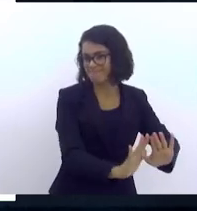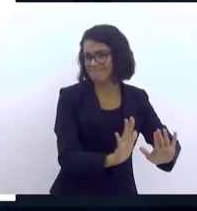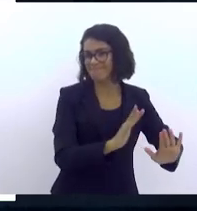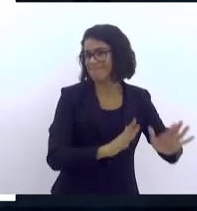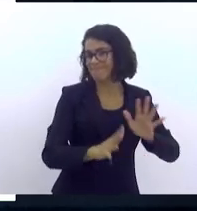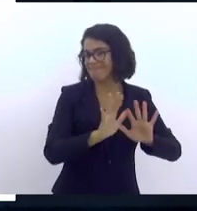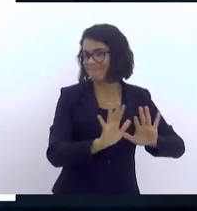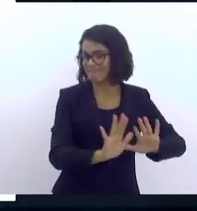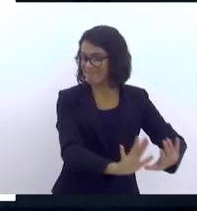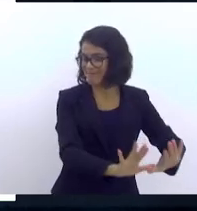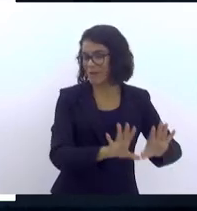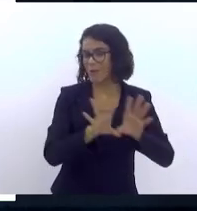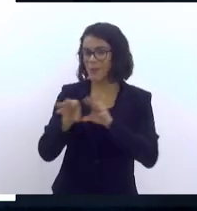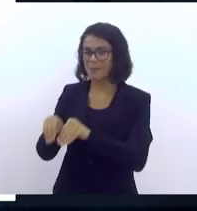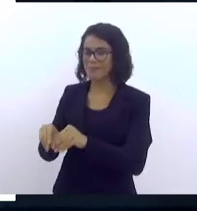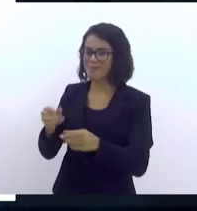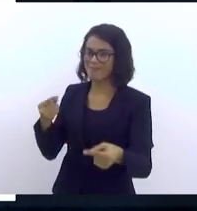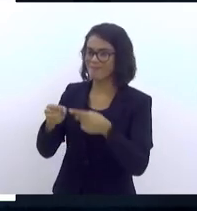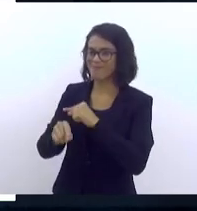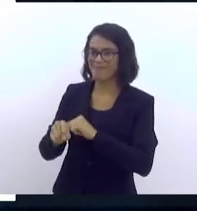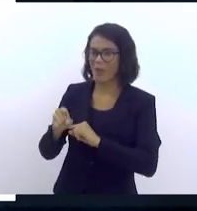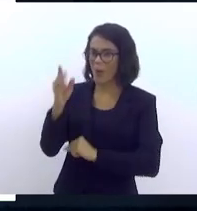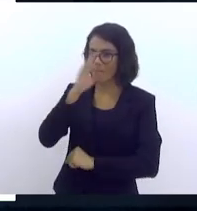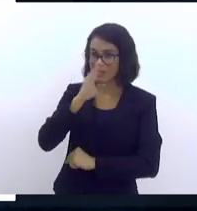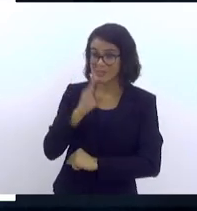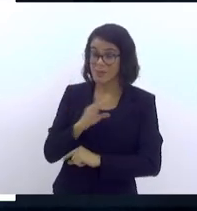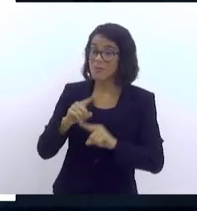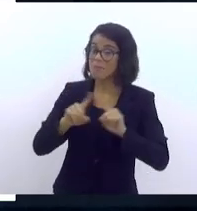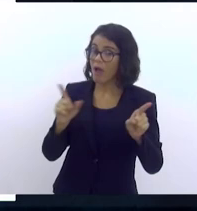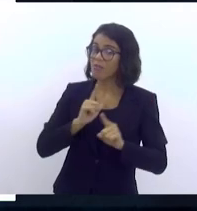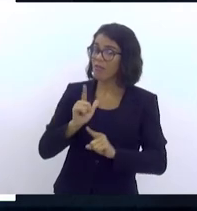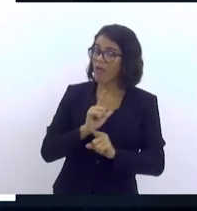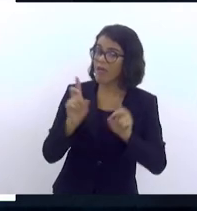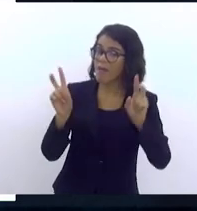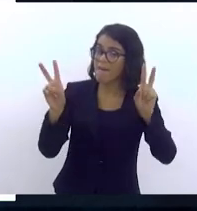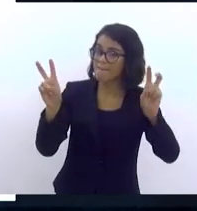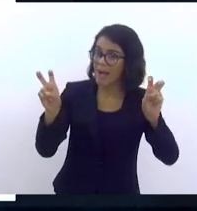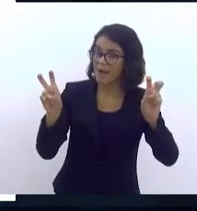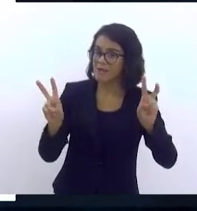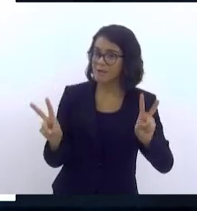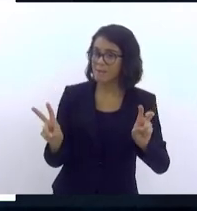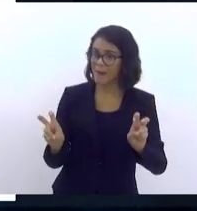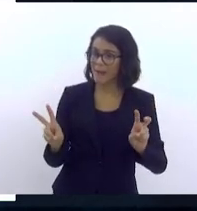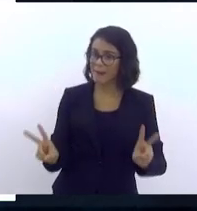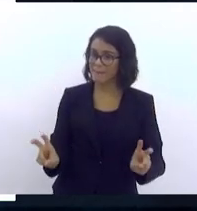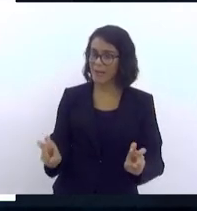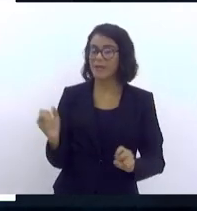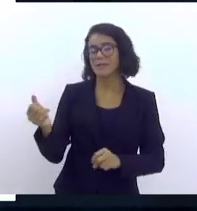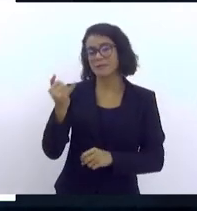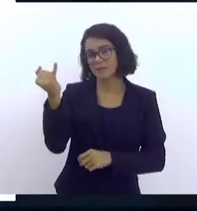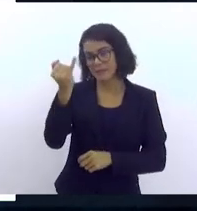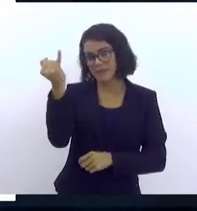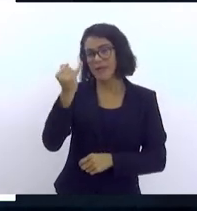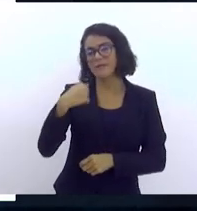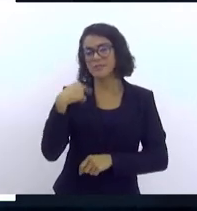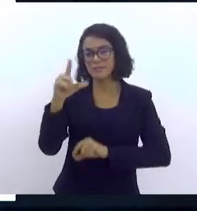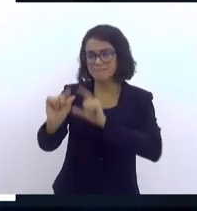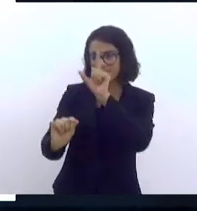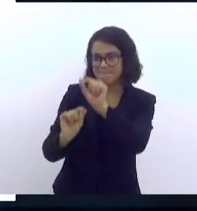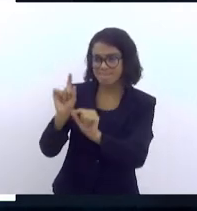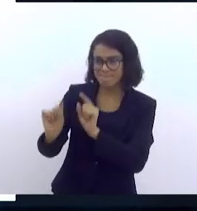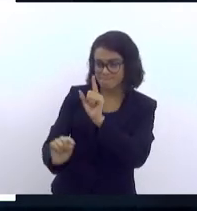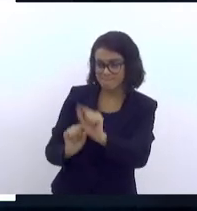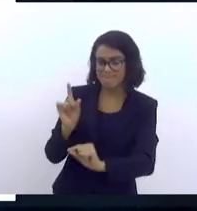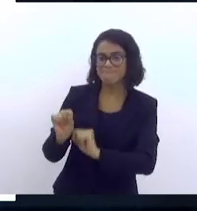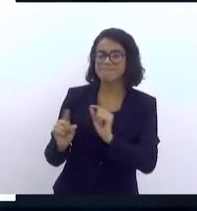que não se relaciona com o contexto brasileiro mas ele traz questões importantes e que a gente em alguns aspectos Colocou também